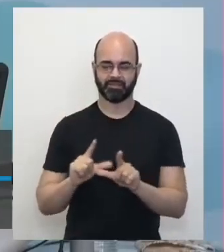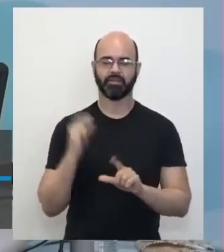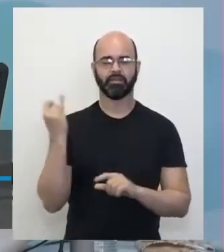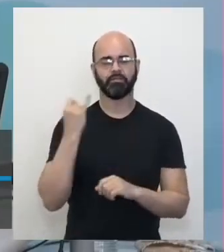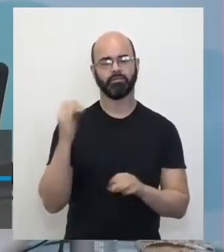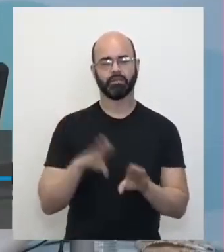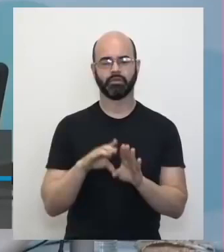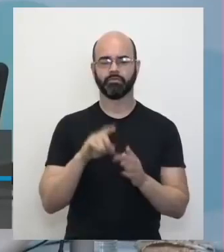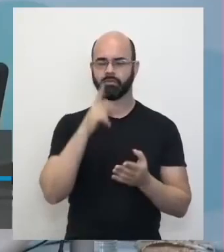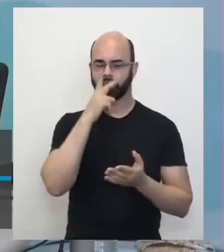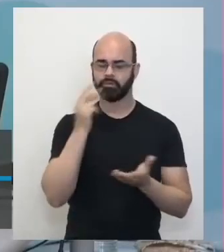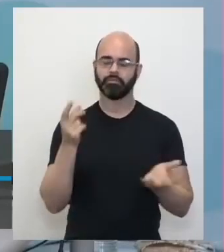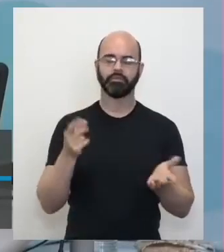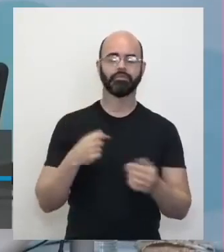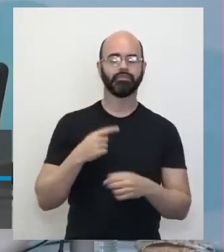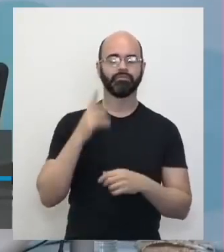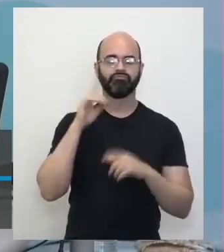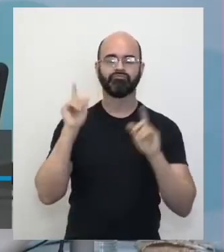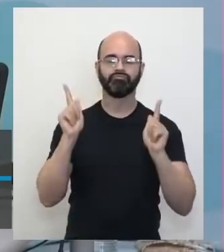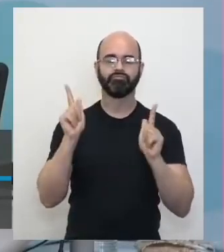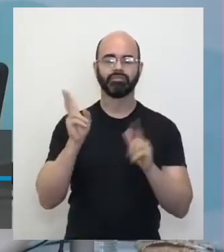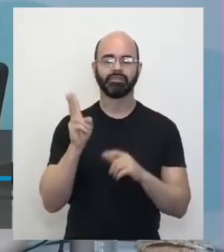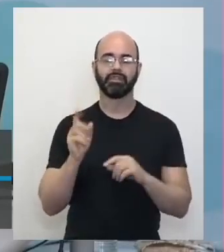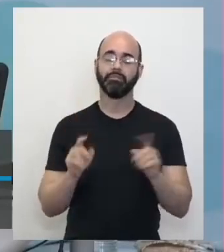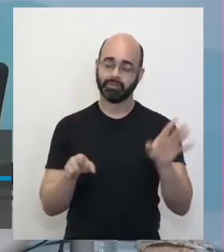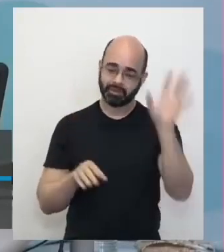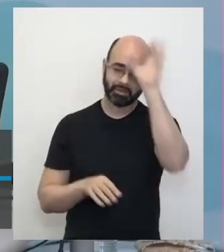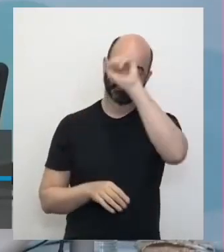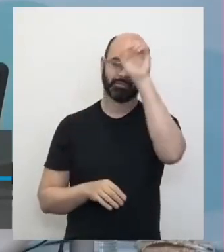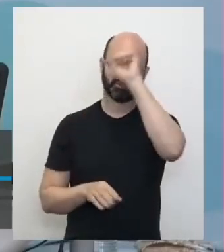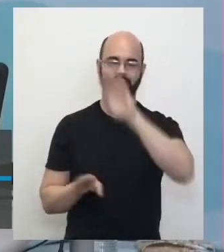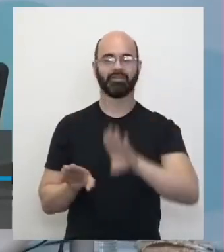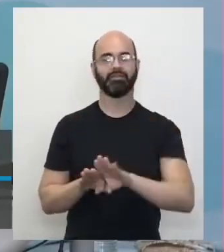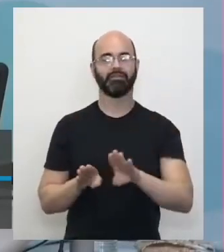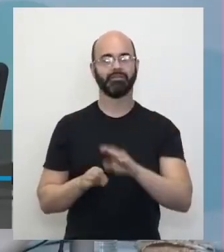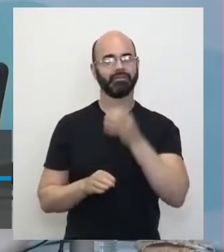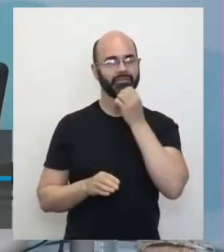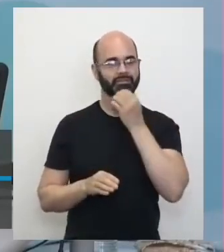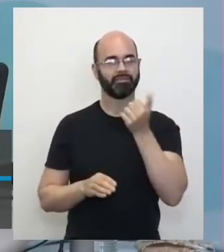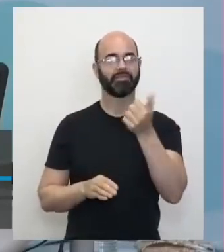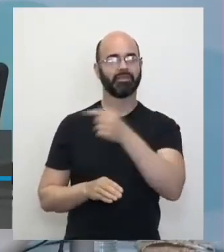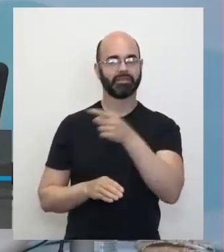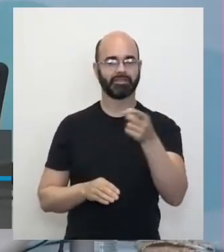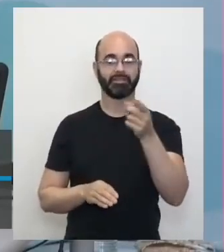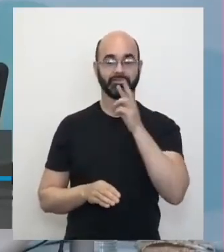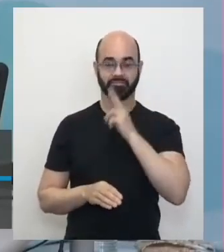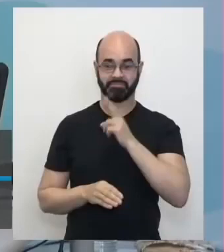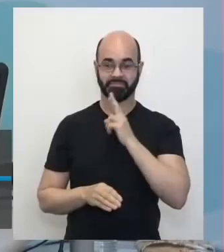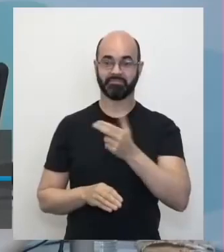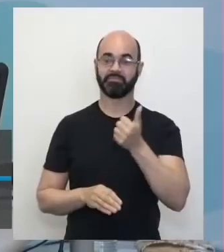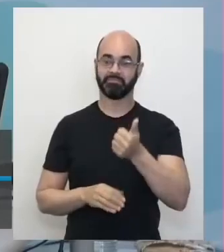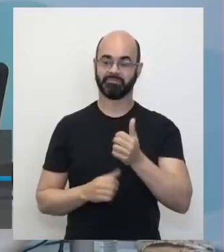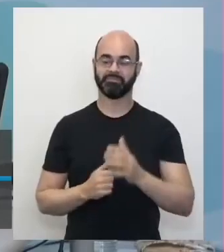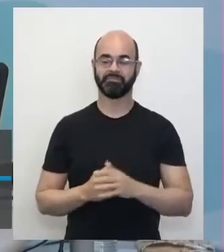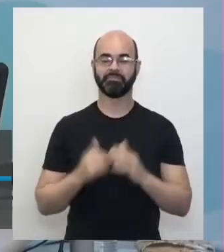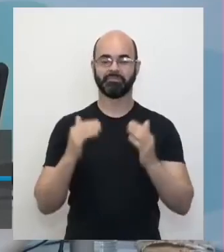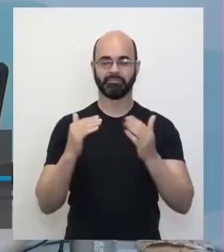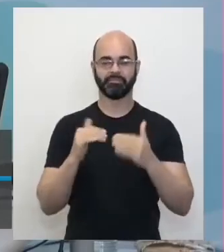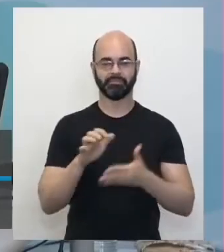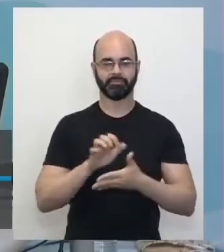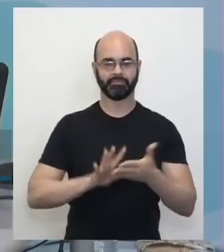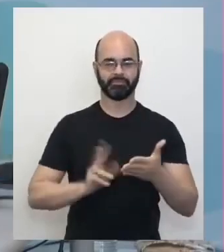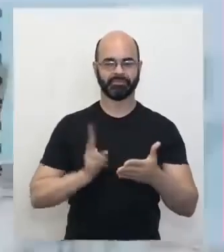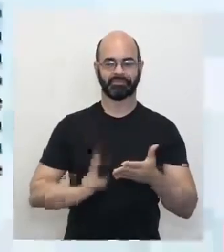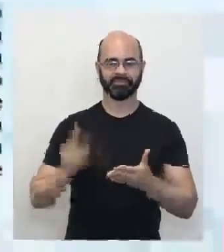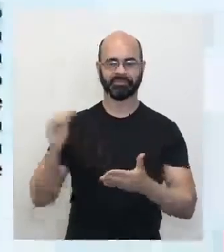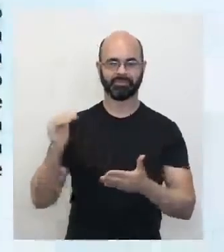de entretenimento, mas de aprender, sim. Então, muito bem aí pelas respostas. Agora, nós vamos às atividades que continuam